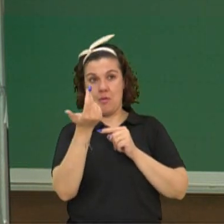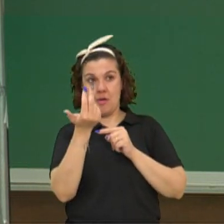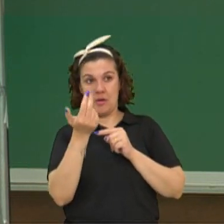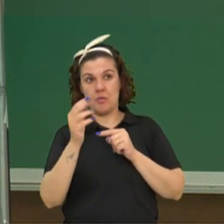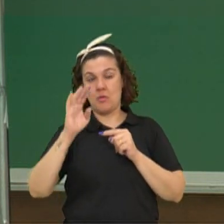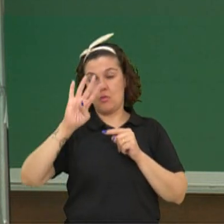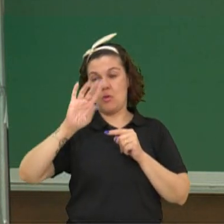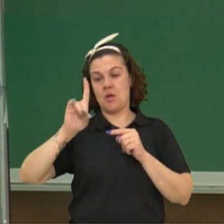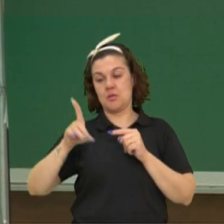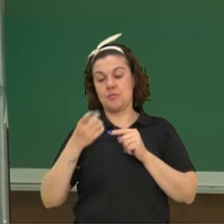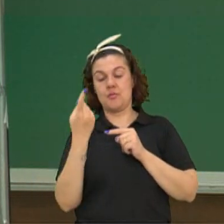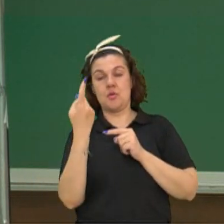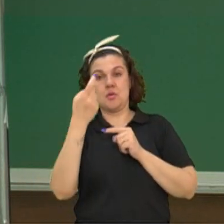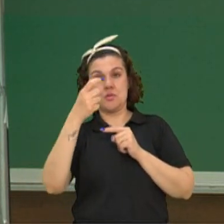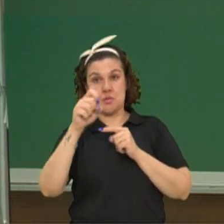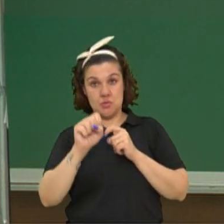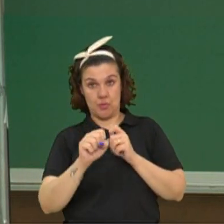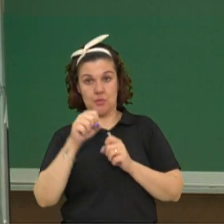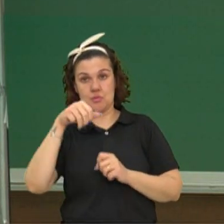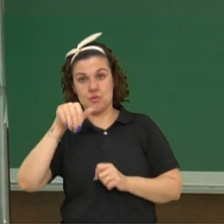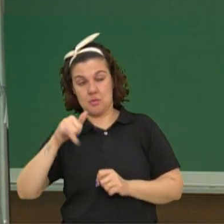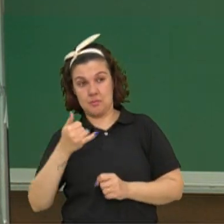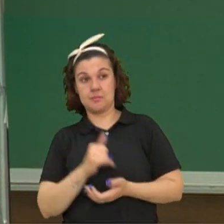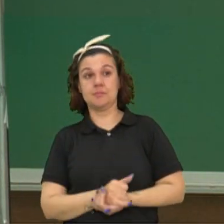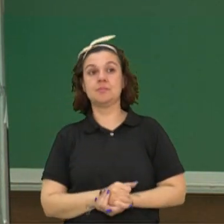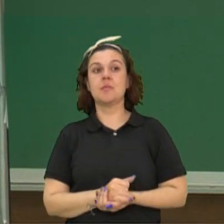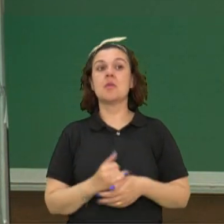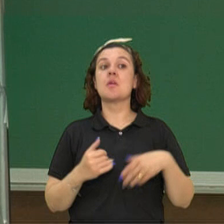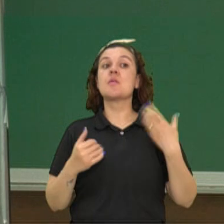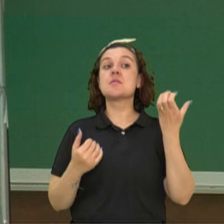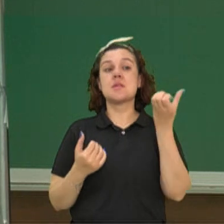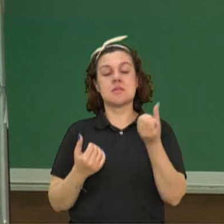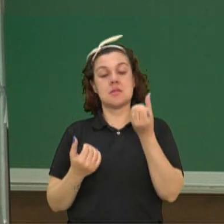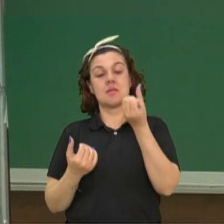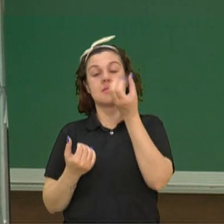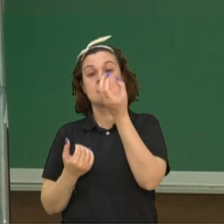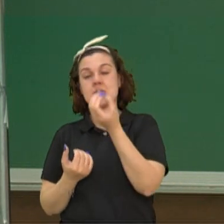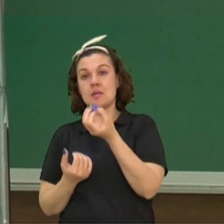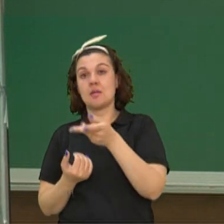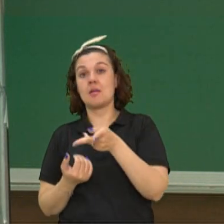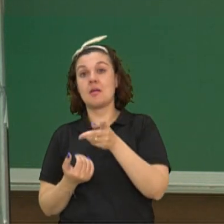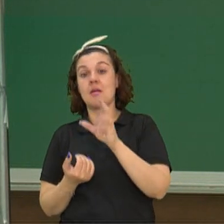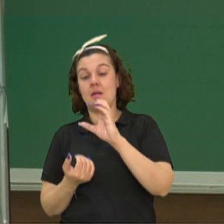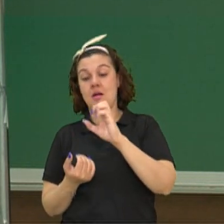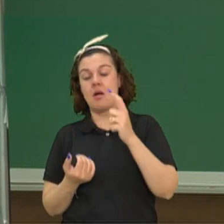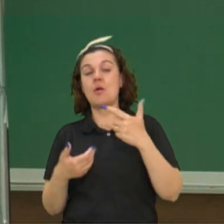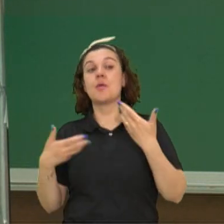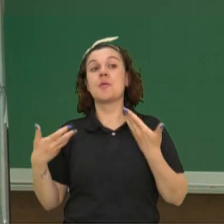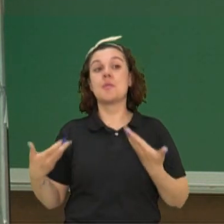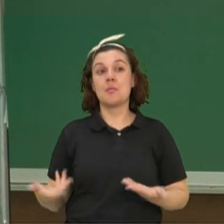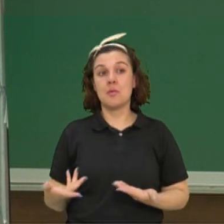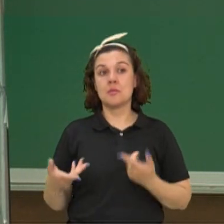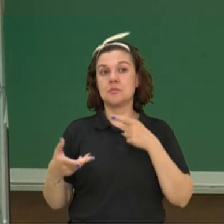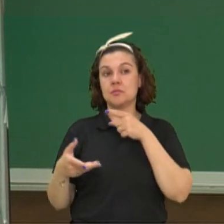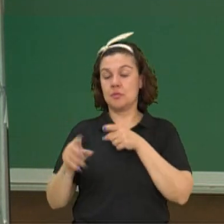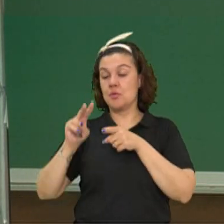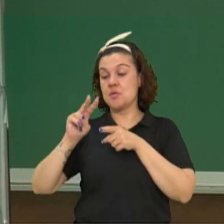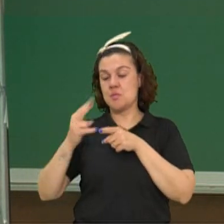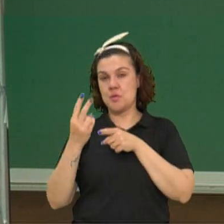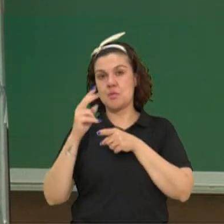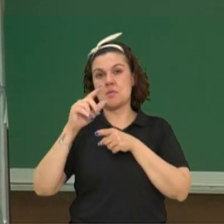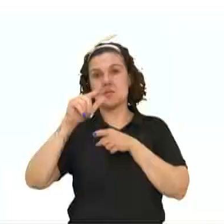caloria equivale a 4,18 joules. Se eu tenho 660 calorias, isso aqui vai me